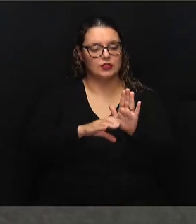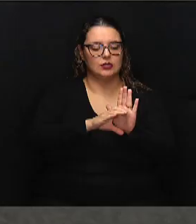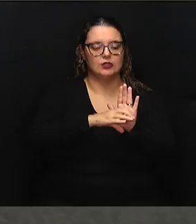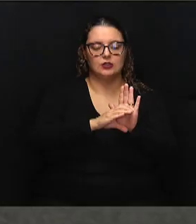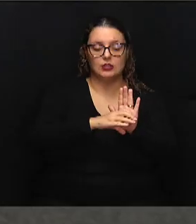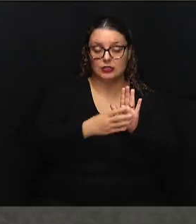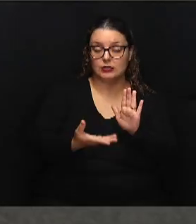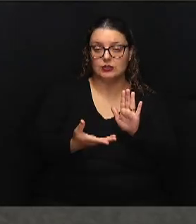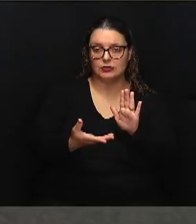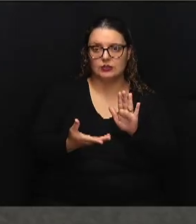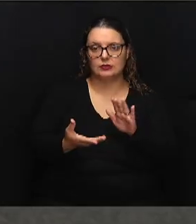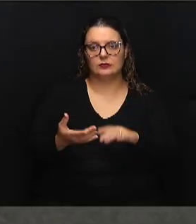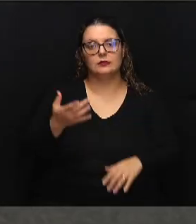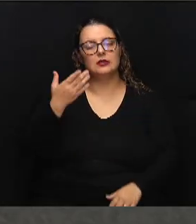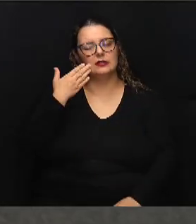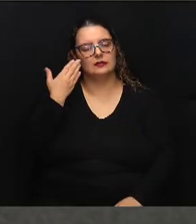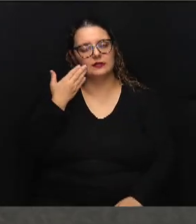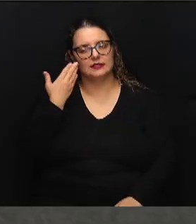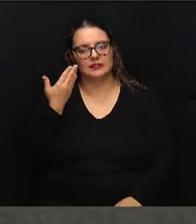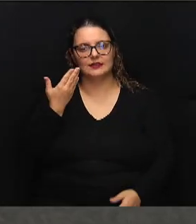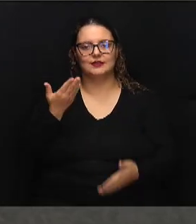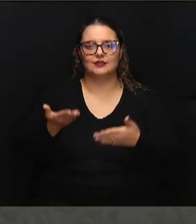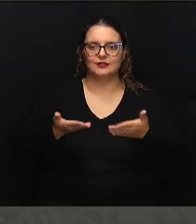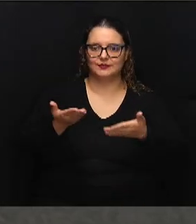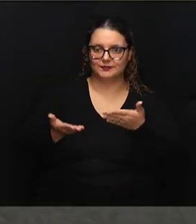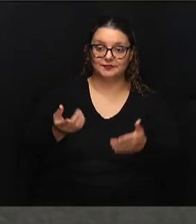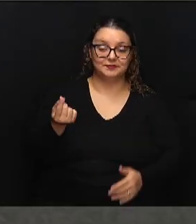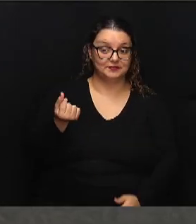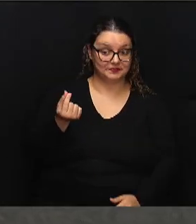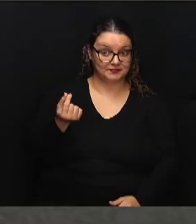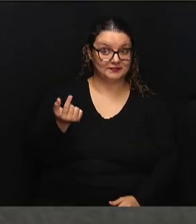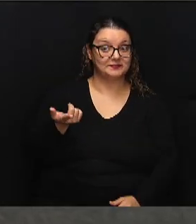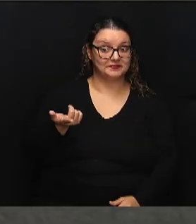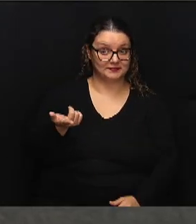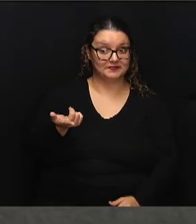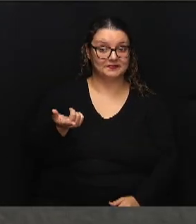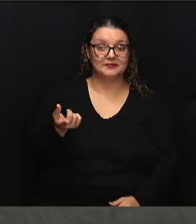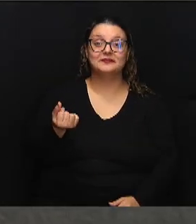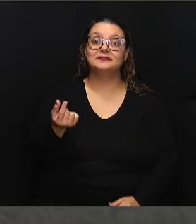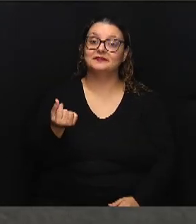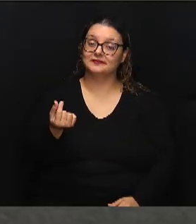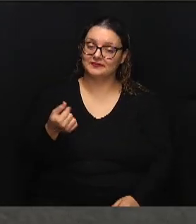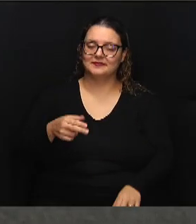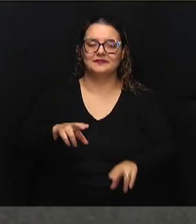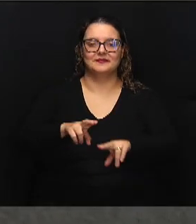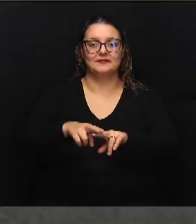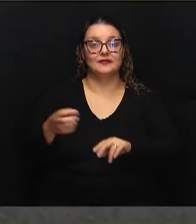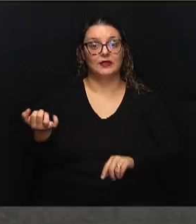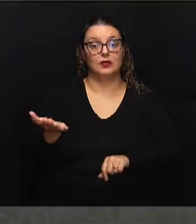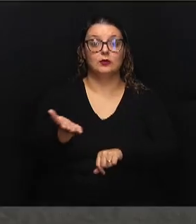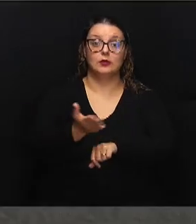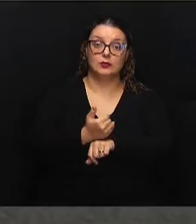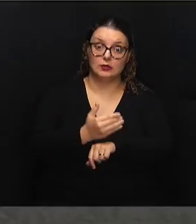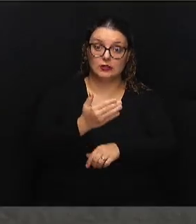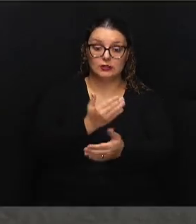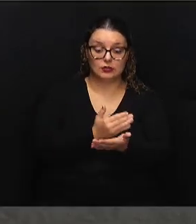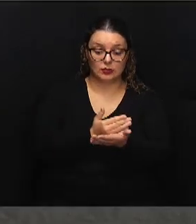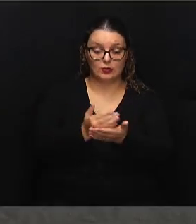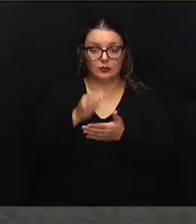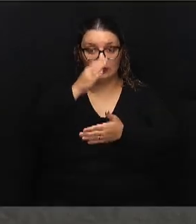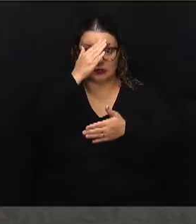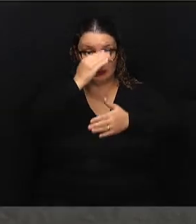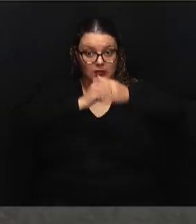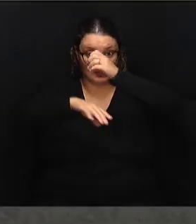mais facilidade para lidar com o din-din, com o dinheiro. Por isso, quanto antes você começar a entender